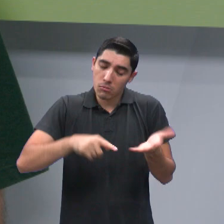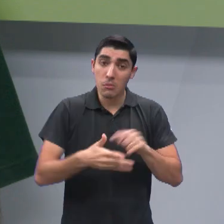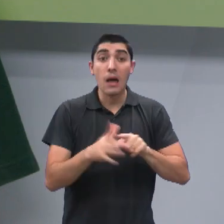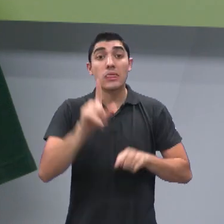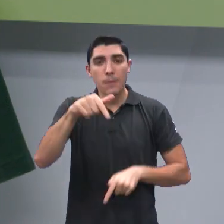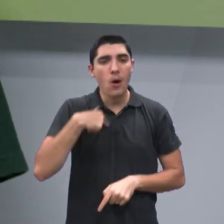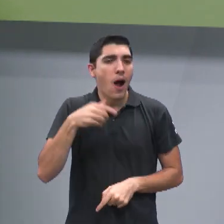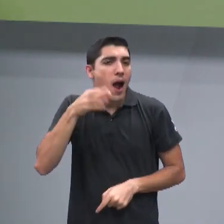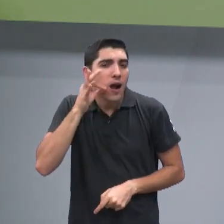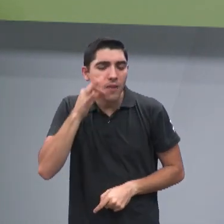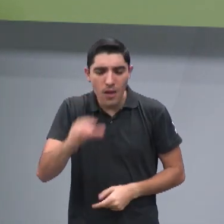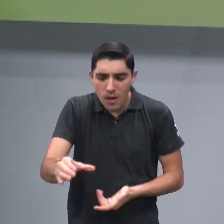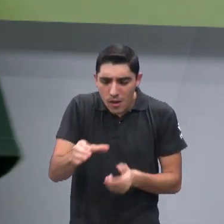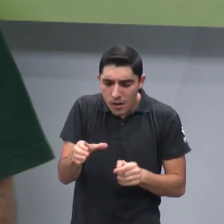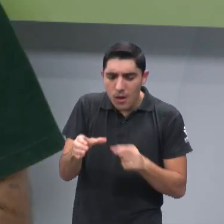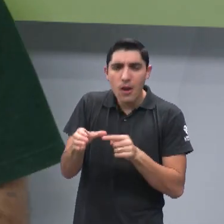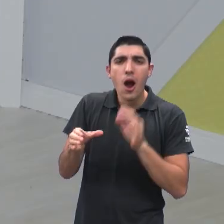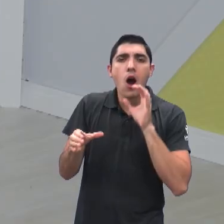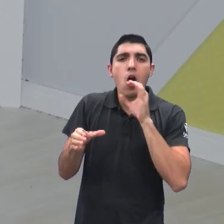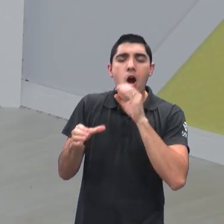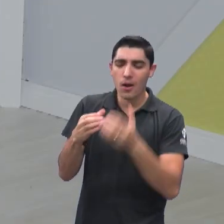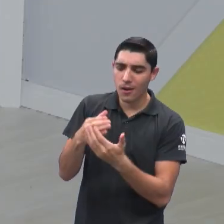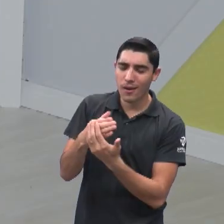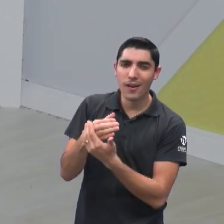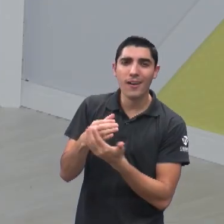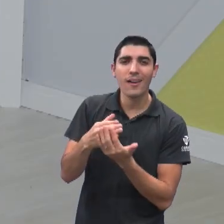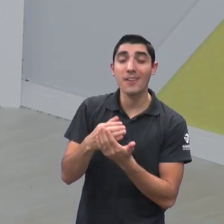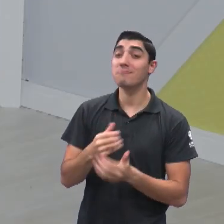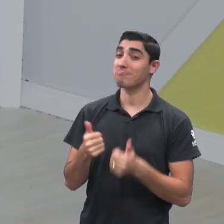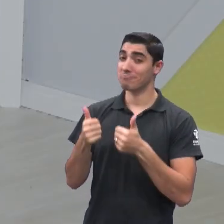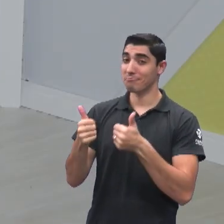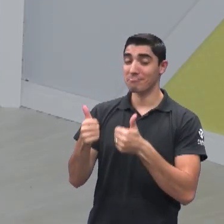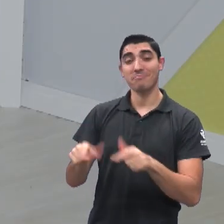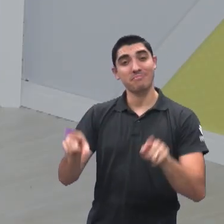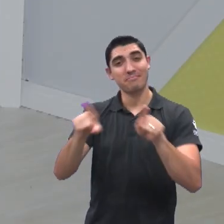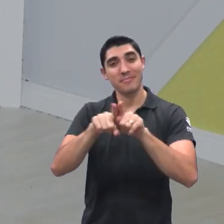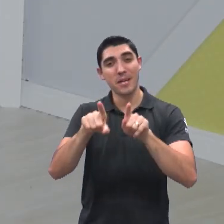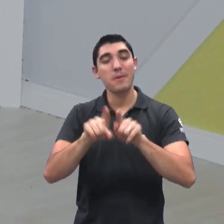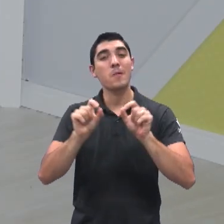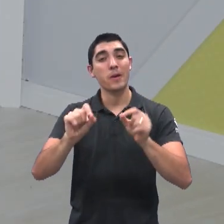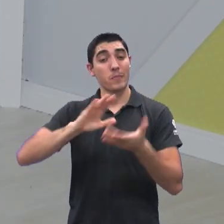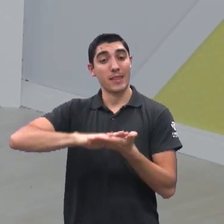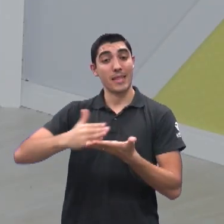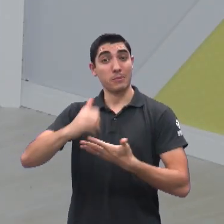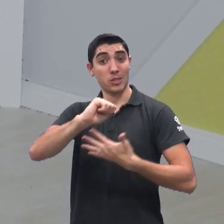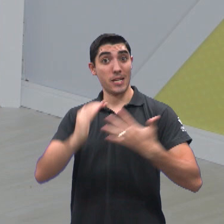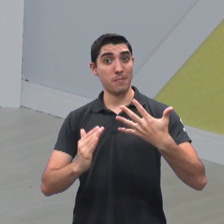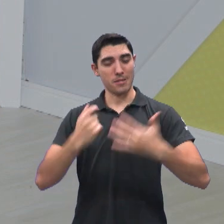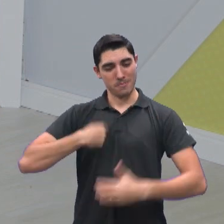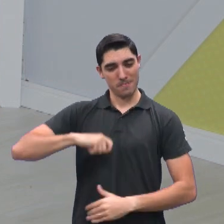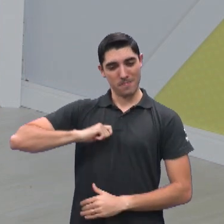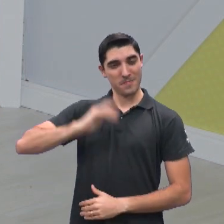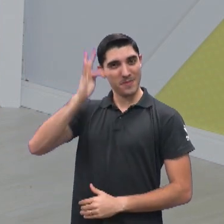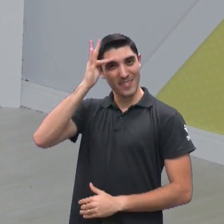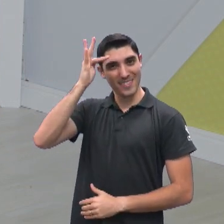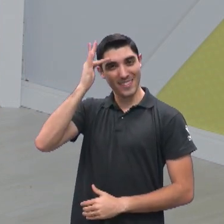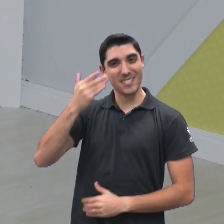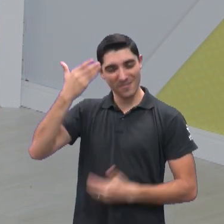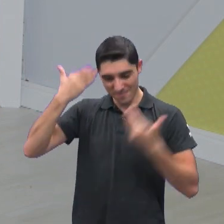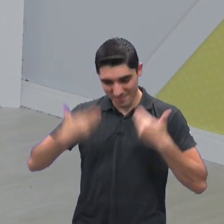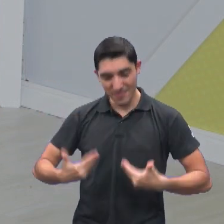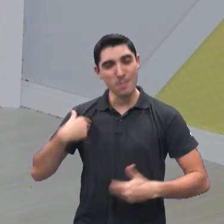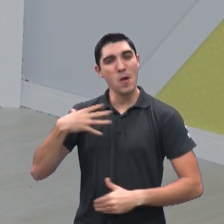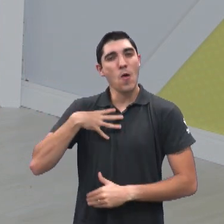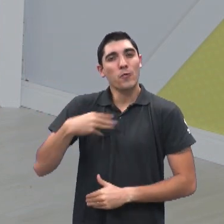cafezinho e segura o cafezinho assim, ó, já esquenta. Então tá bom. E aqui com a gente também o nosso intérprete de Libras, o nosso querido Luiz Fernando, o papai do